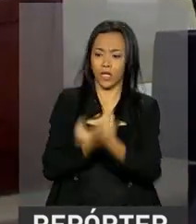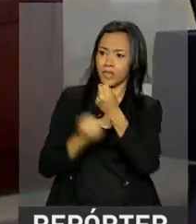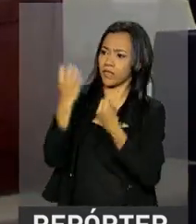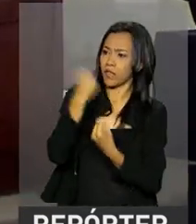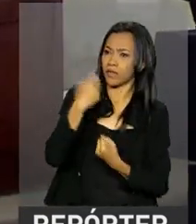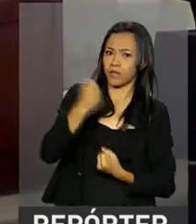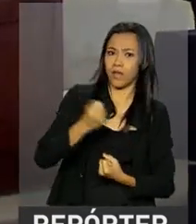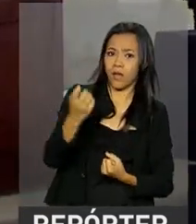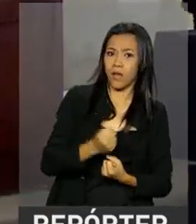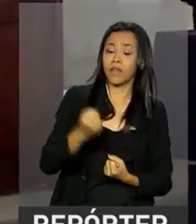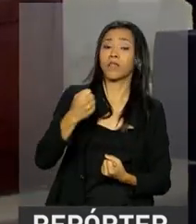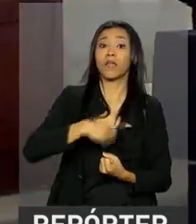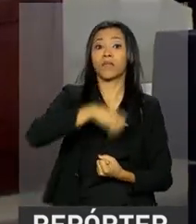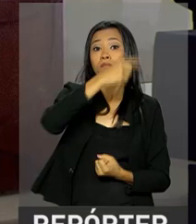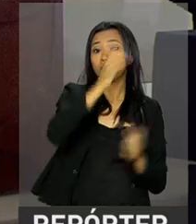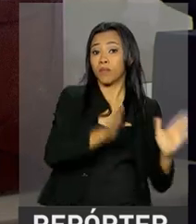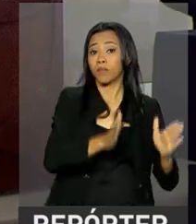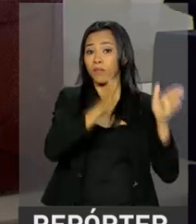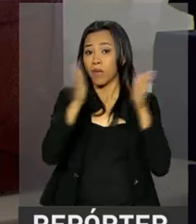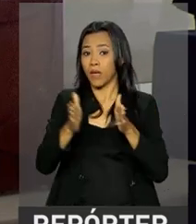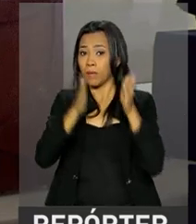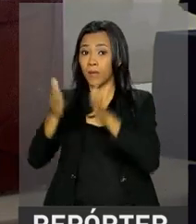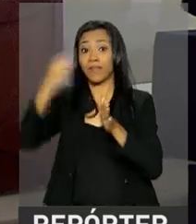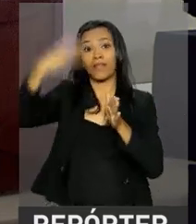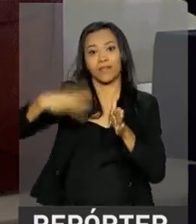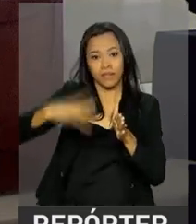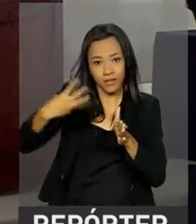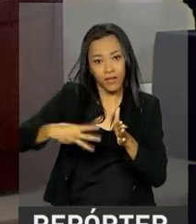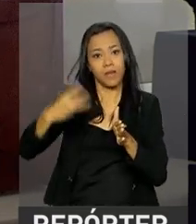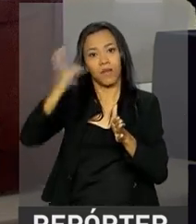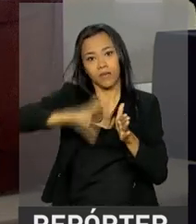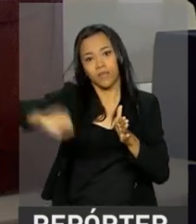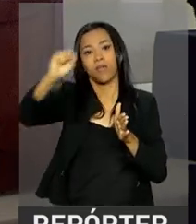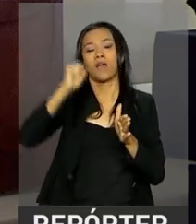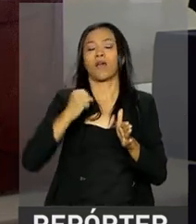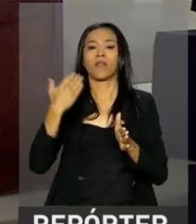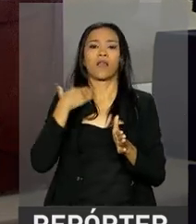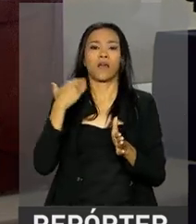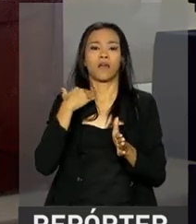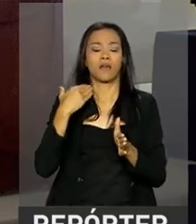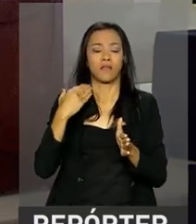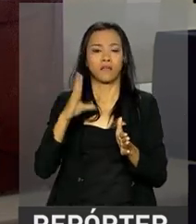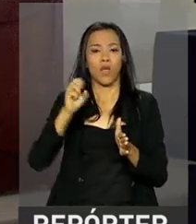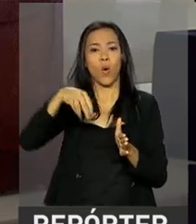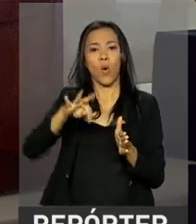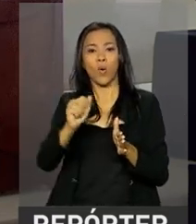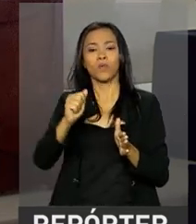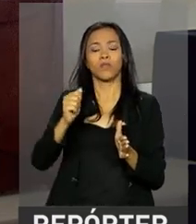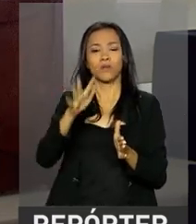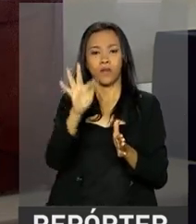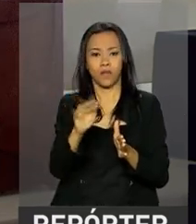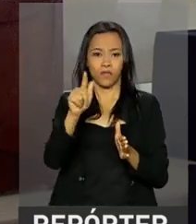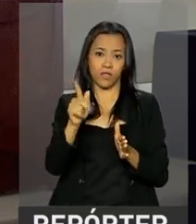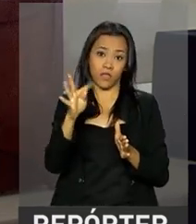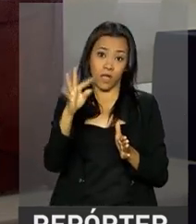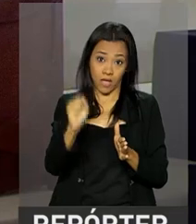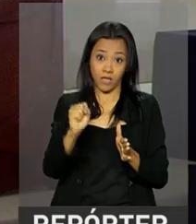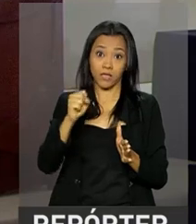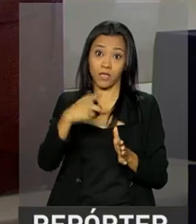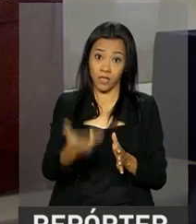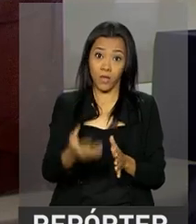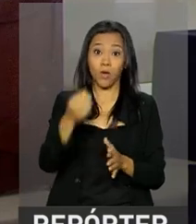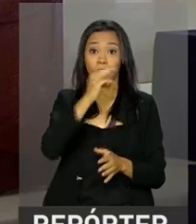terceira etapa de saques das contas inativas do FGTS. O presidente, então, ele deve acompanhar o movimento